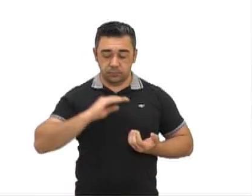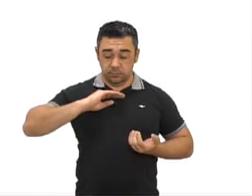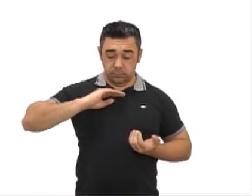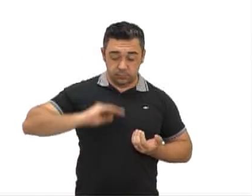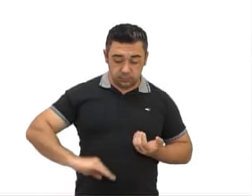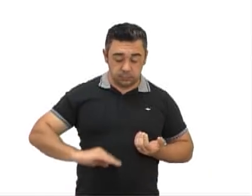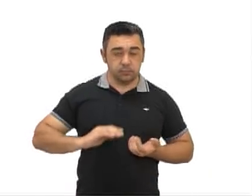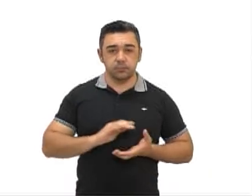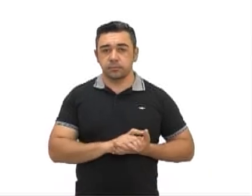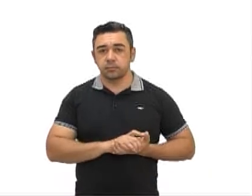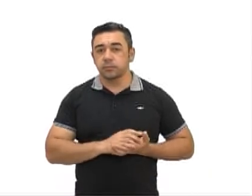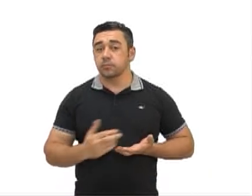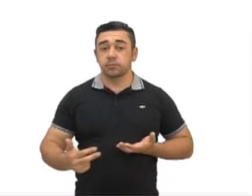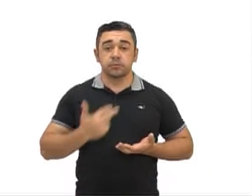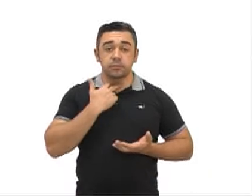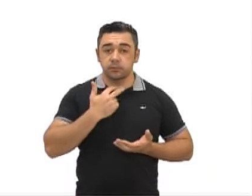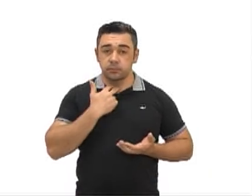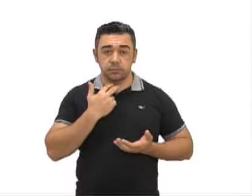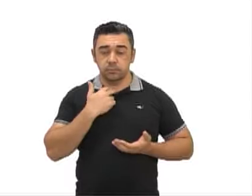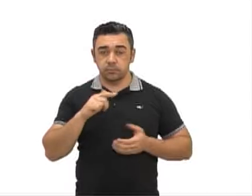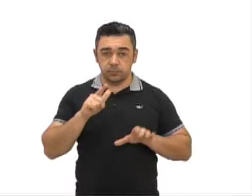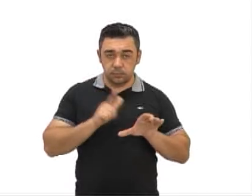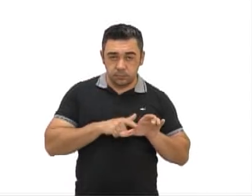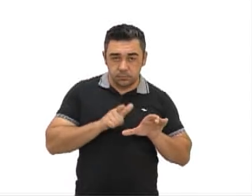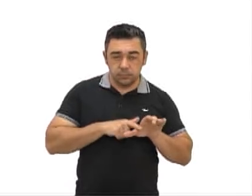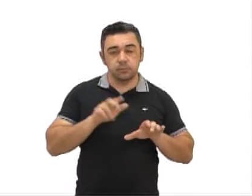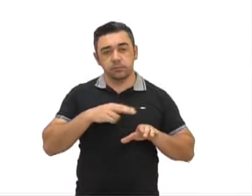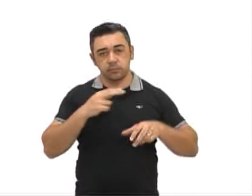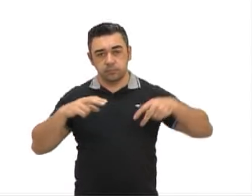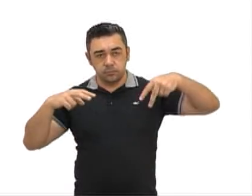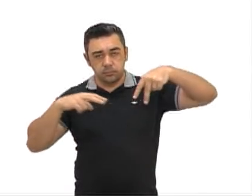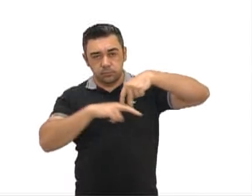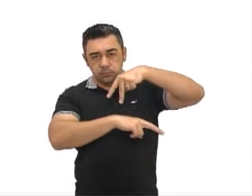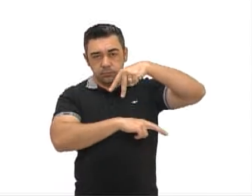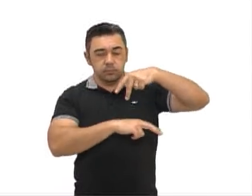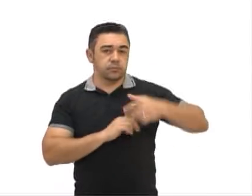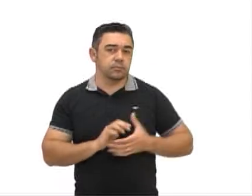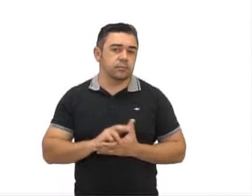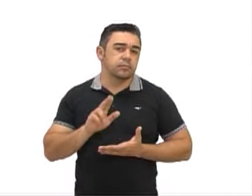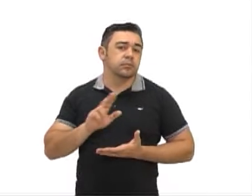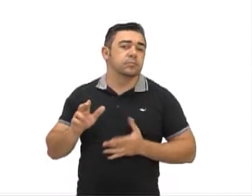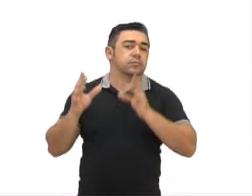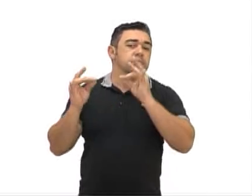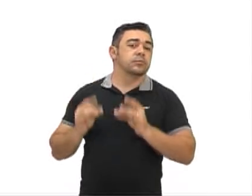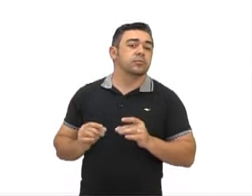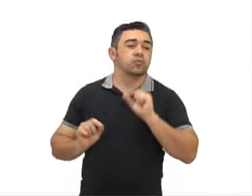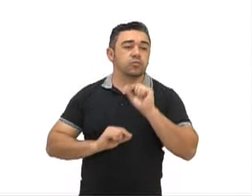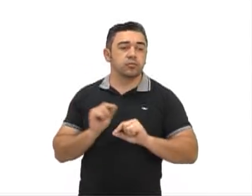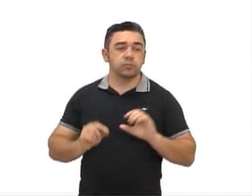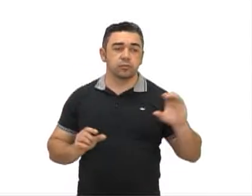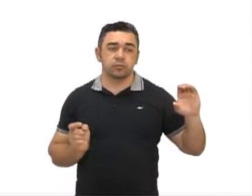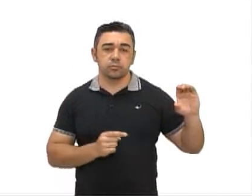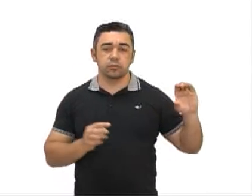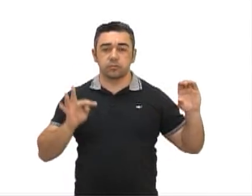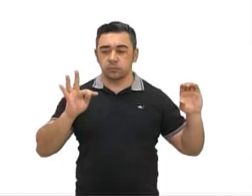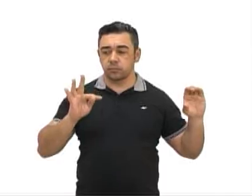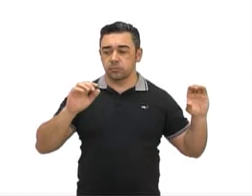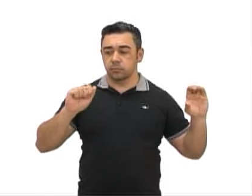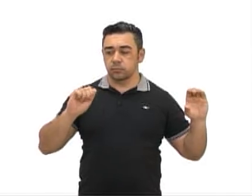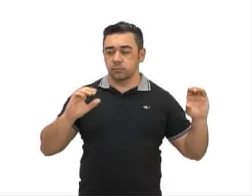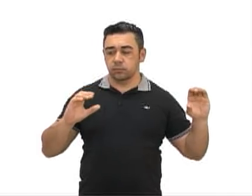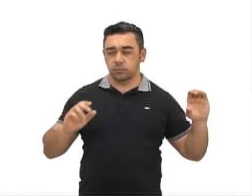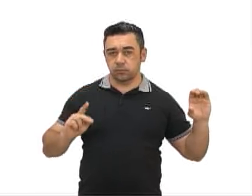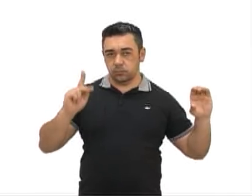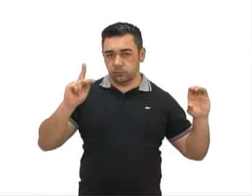para baixo e não é permitido o uso das pernas ou dos pés. Essa é a descrição do tac ou